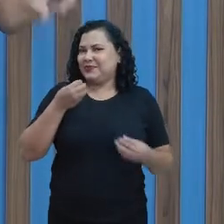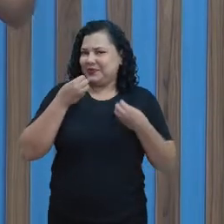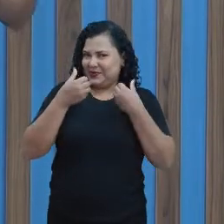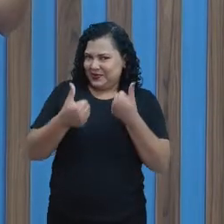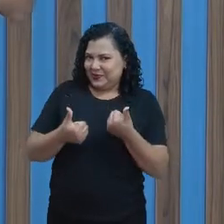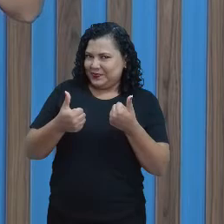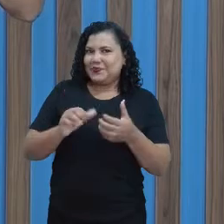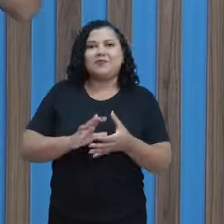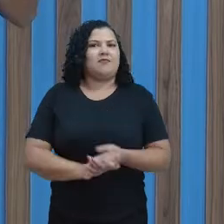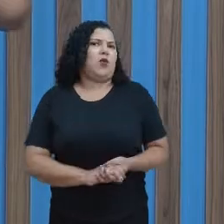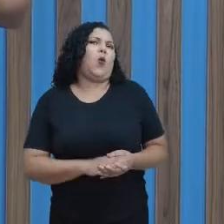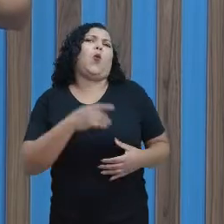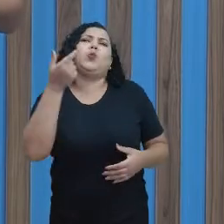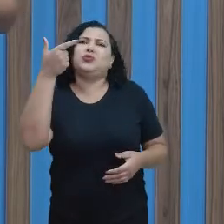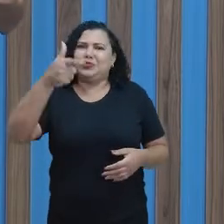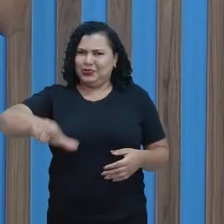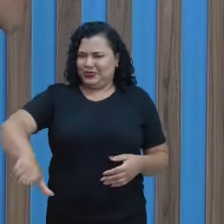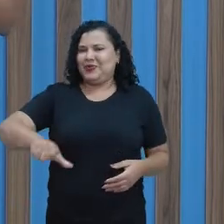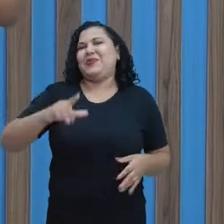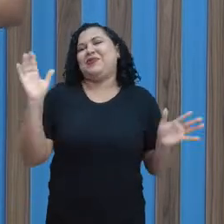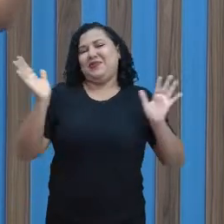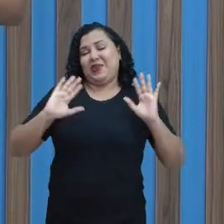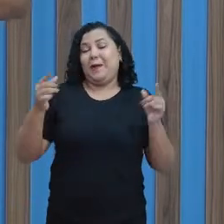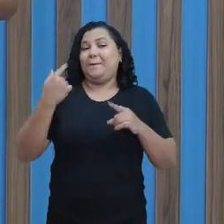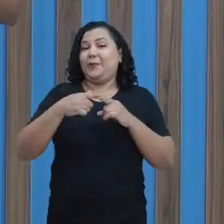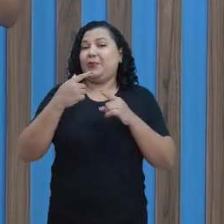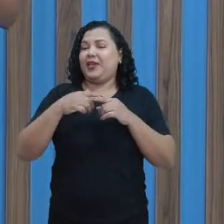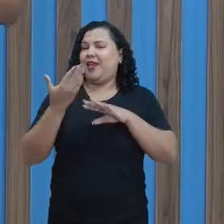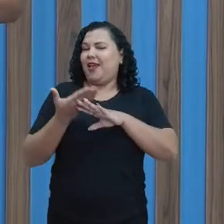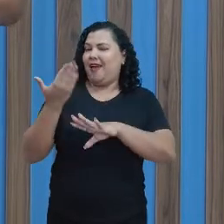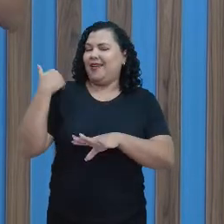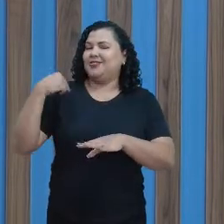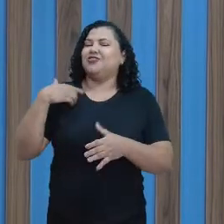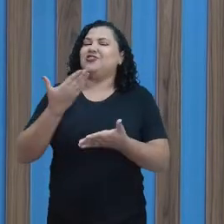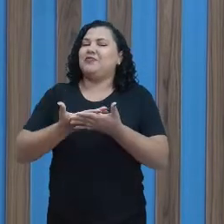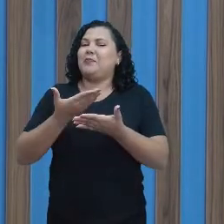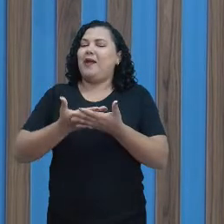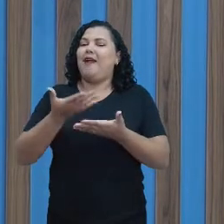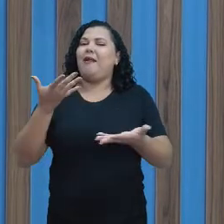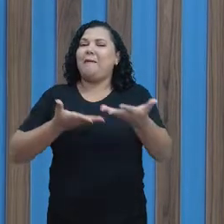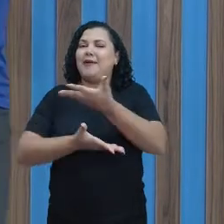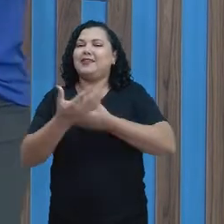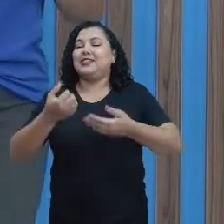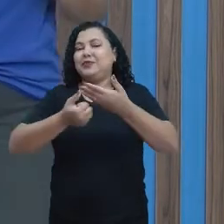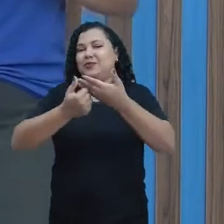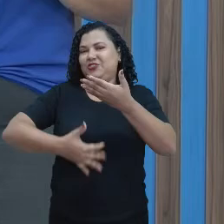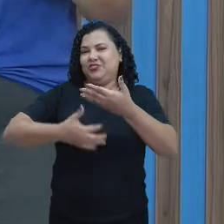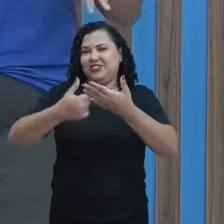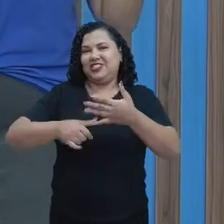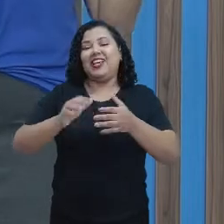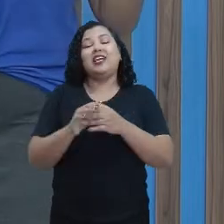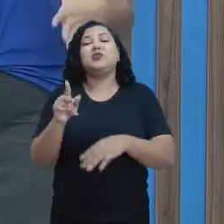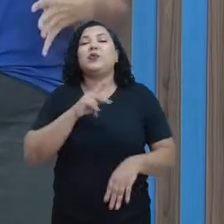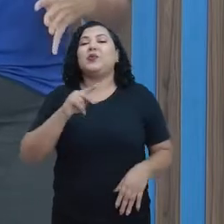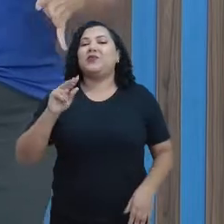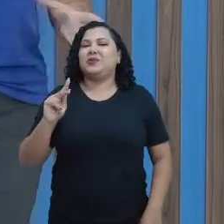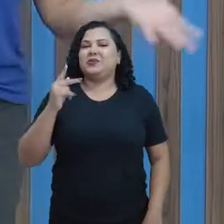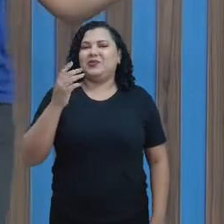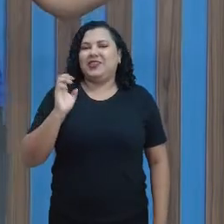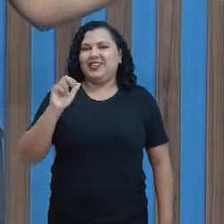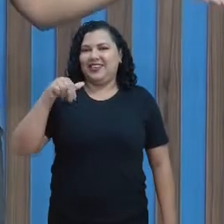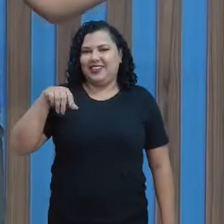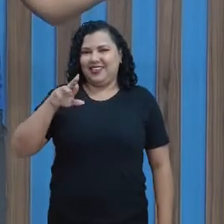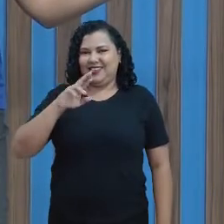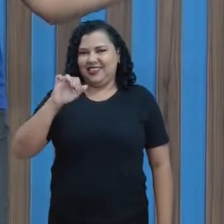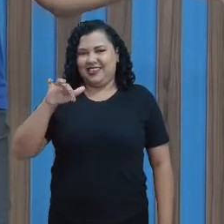tudo bem? Melhor, olá de novo, né? Porque mais cedo eu estive no chat da aula do professor Henrique, então a gente já trocou uma ideia.